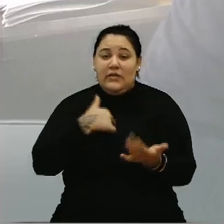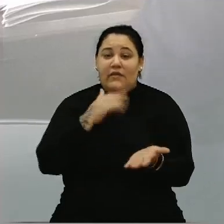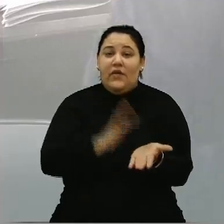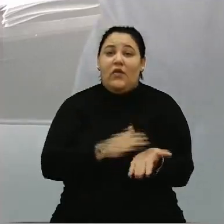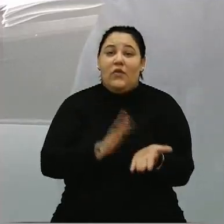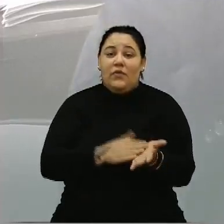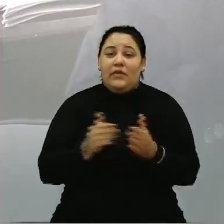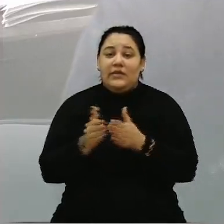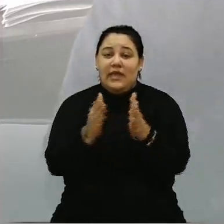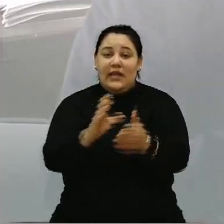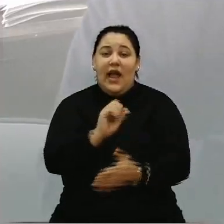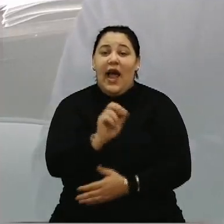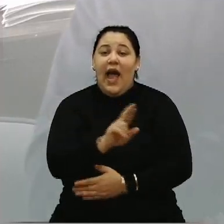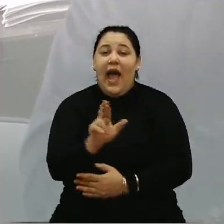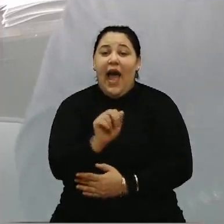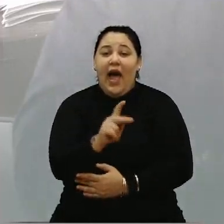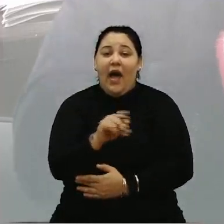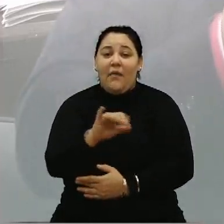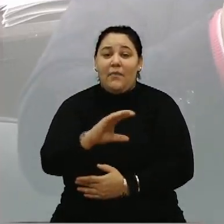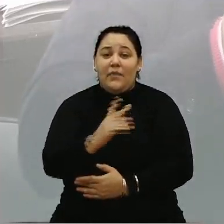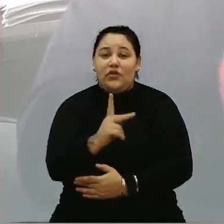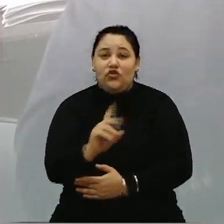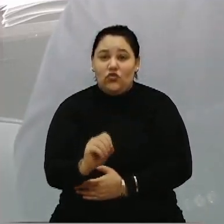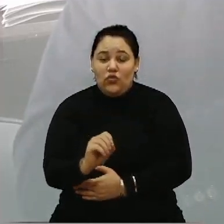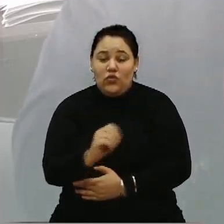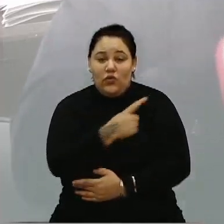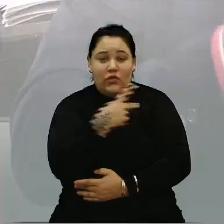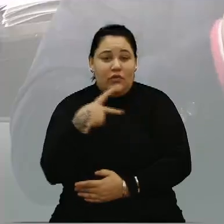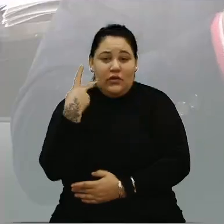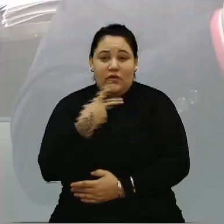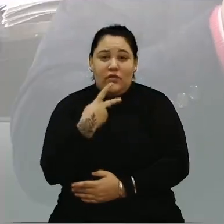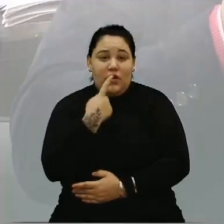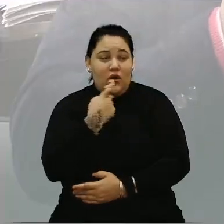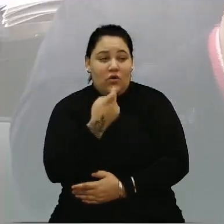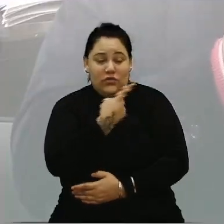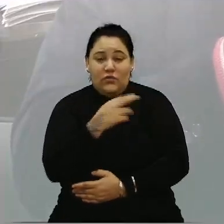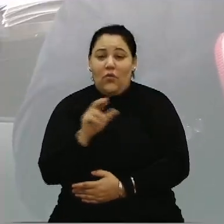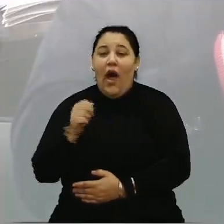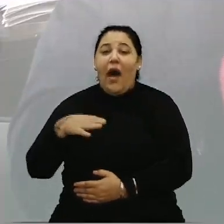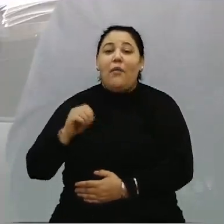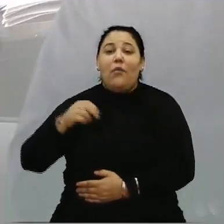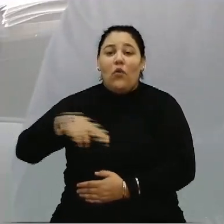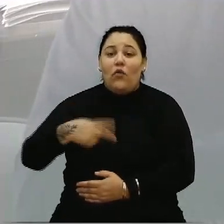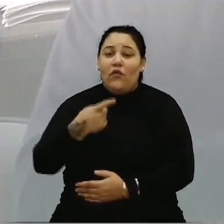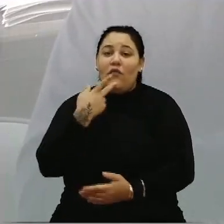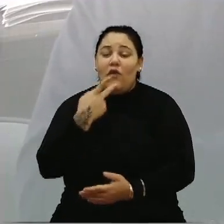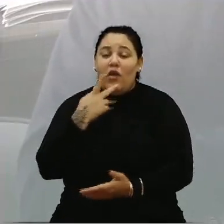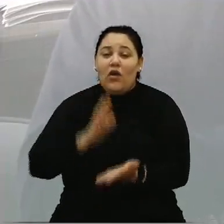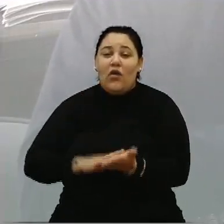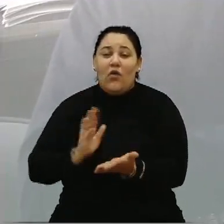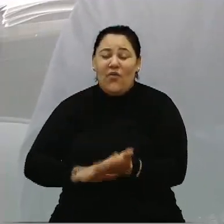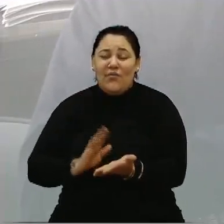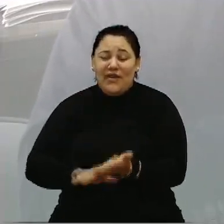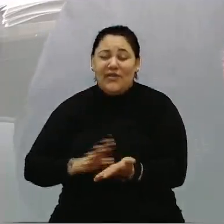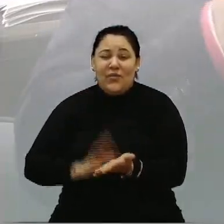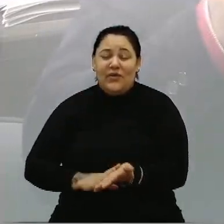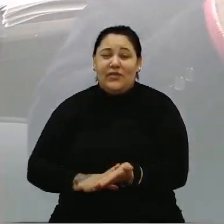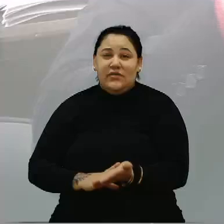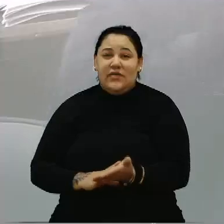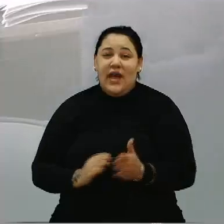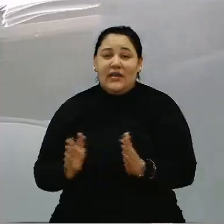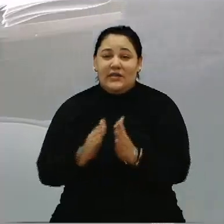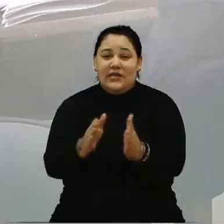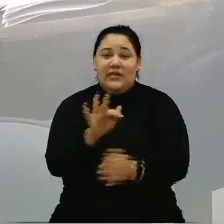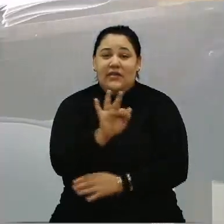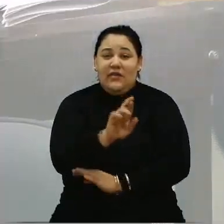do Carapicho, vereadora Rose pro Ramon. Ele me disse que ele estava cobrando forte da estrada Federico Thomas.